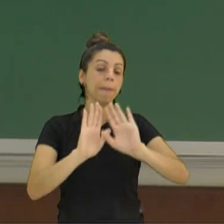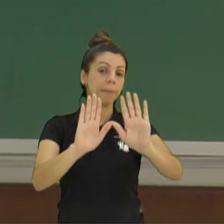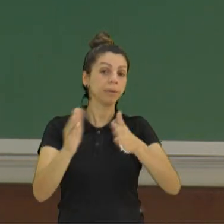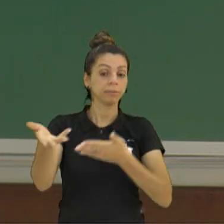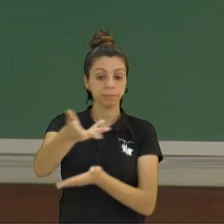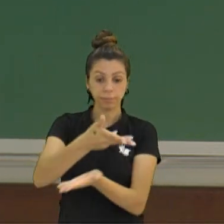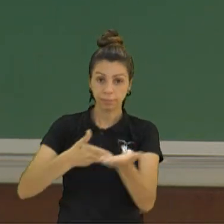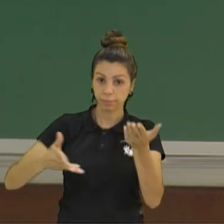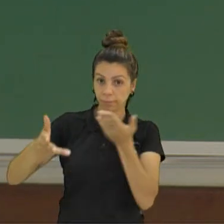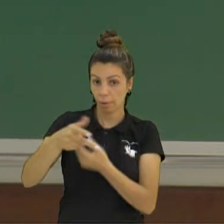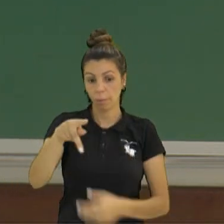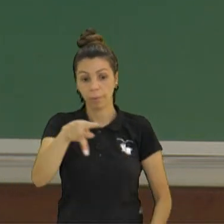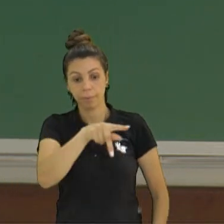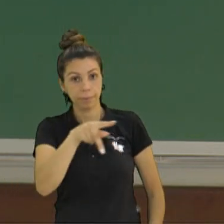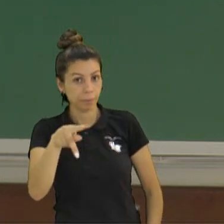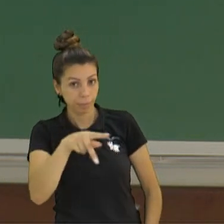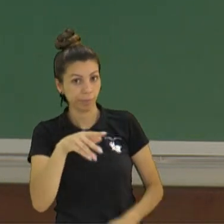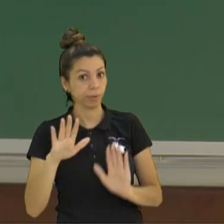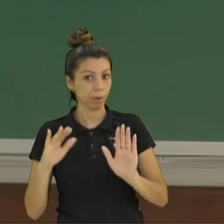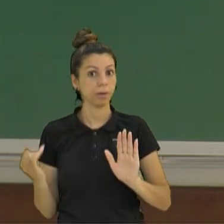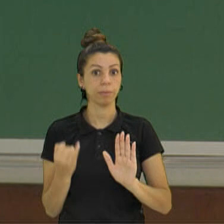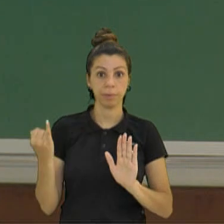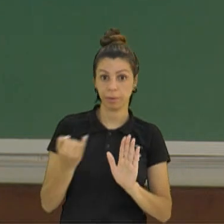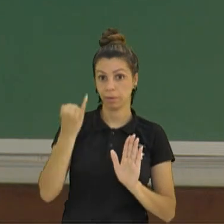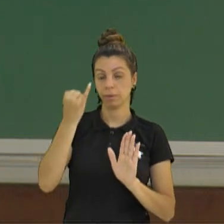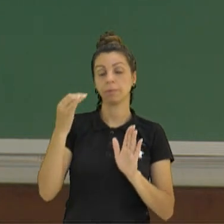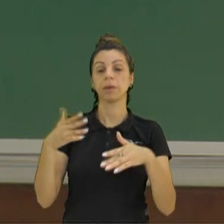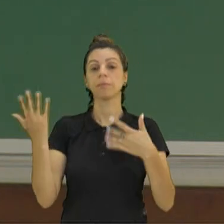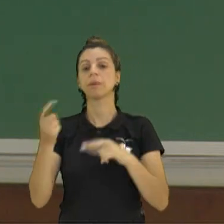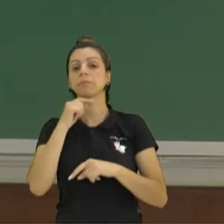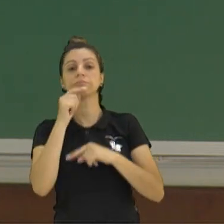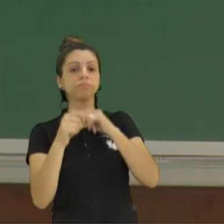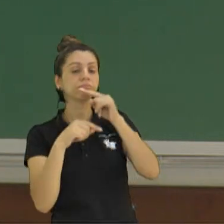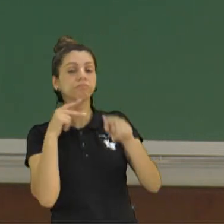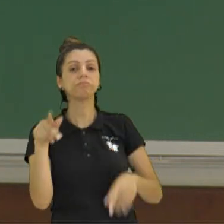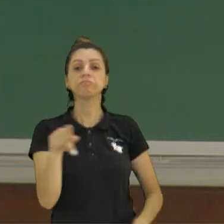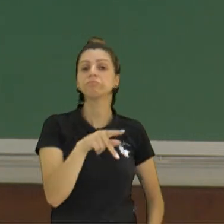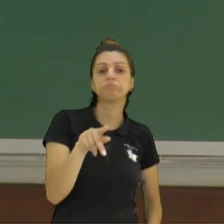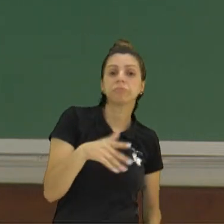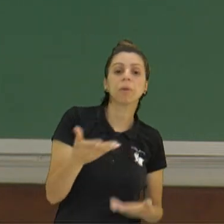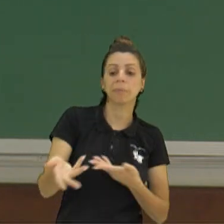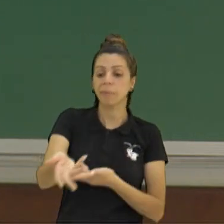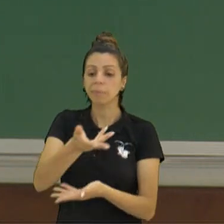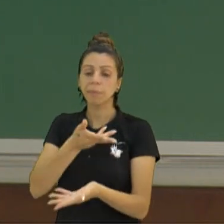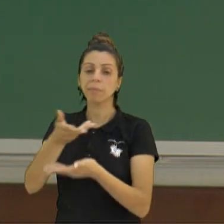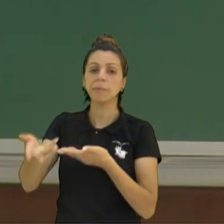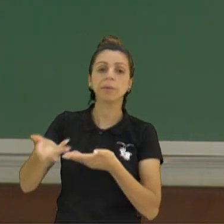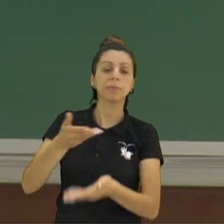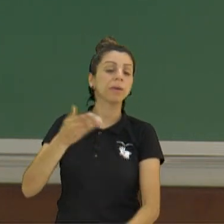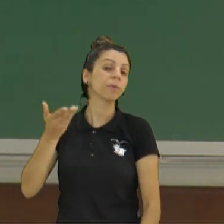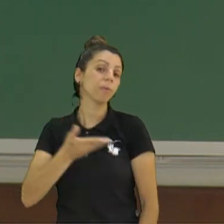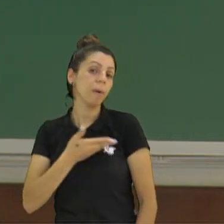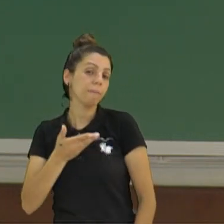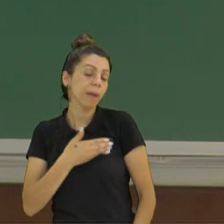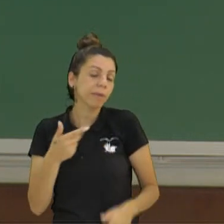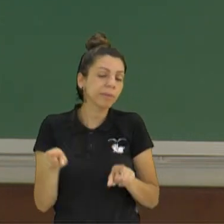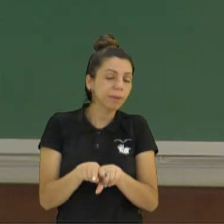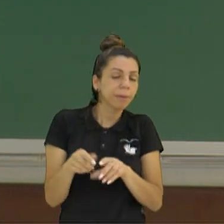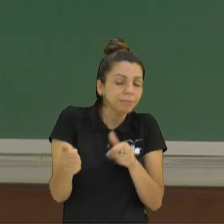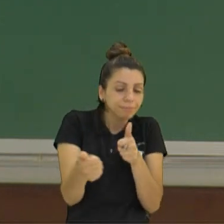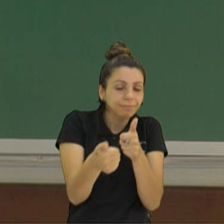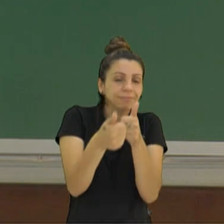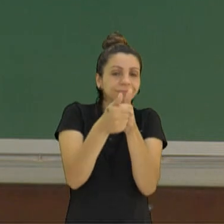com o seu professor da escola também é fundamental. Para você tirar uma dúvida, para você interagir com os colegas, para você ficar mais próximo e